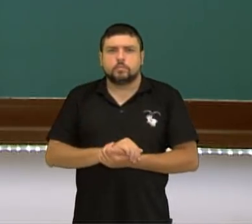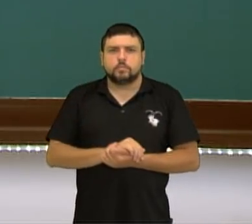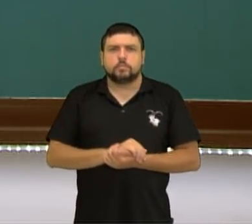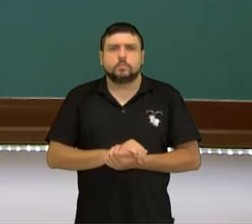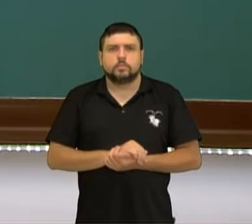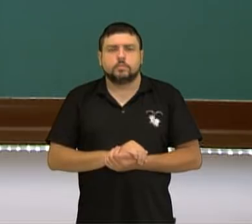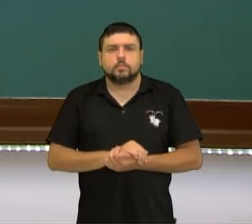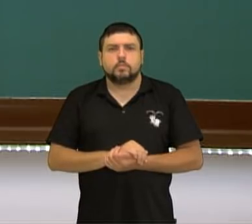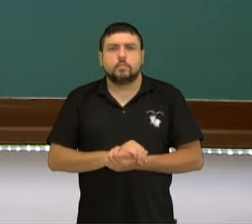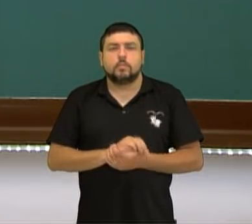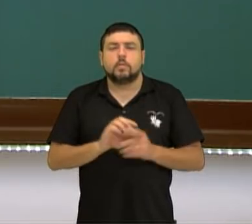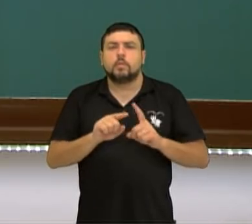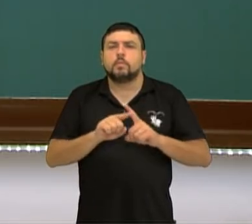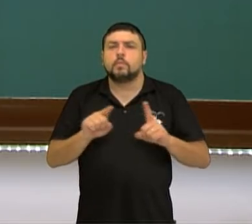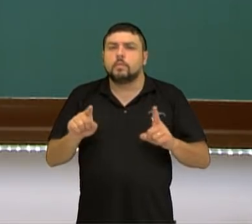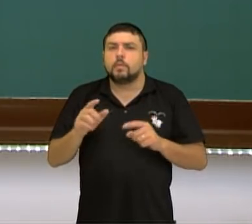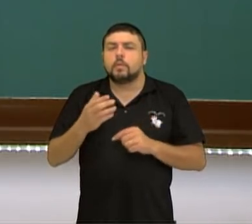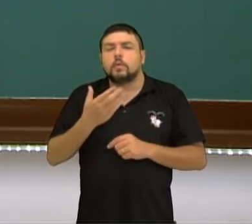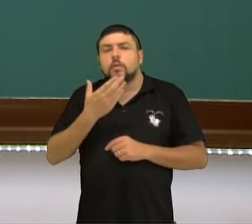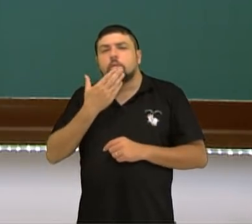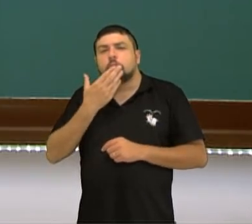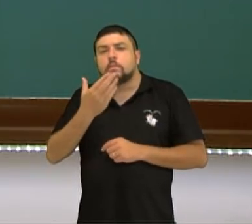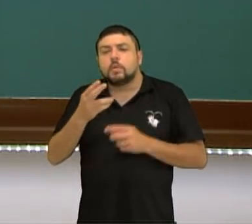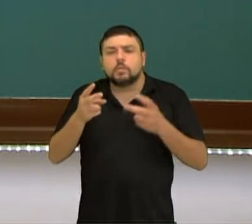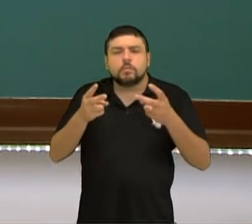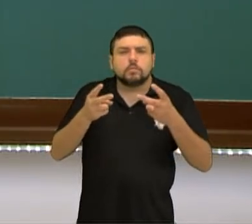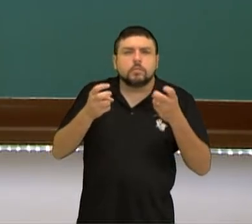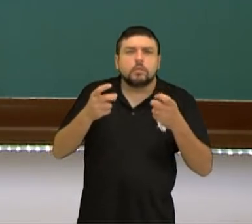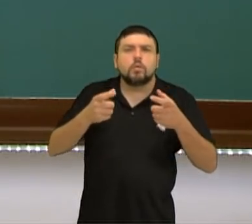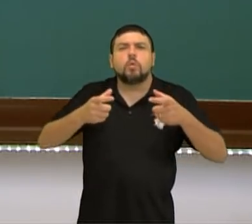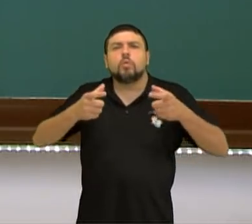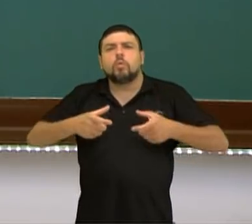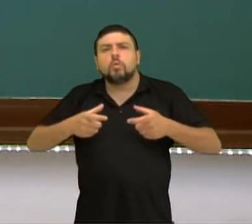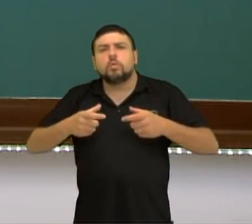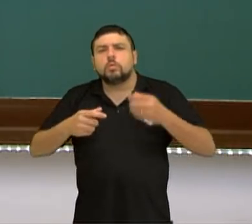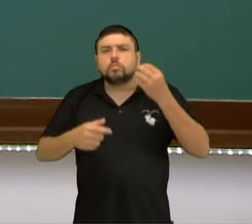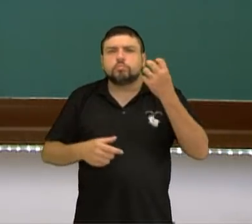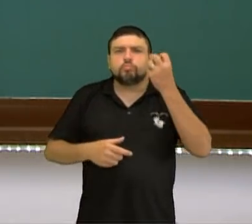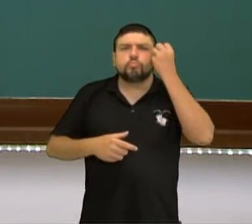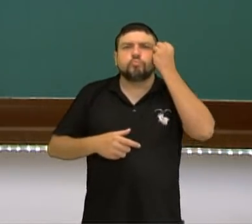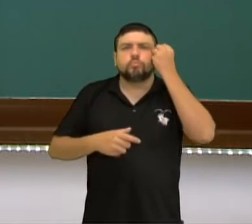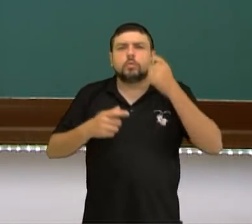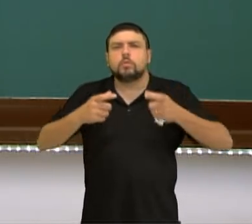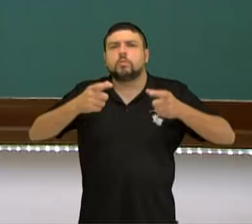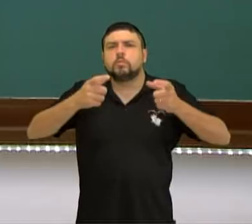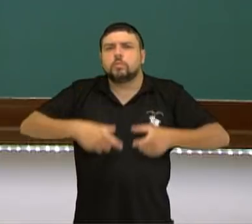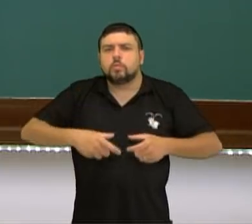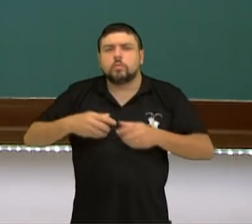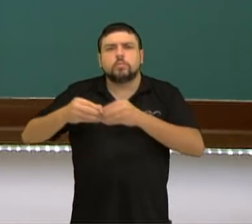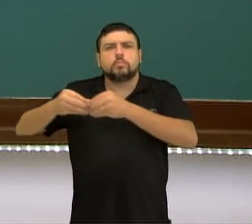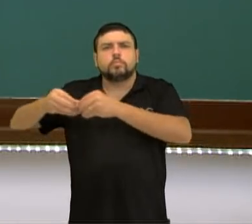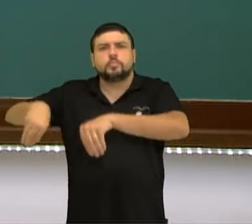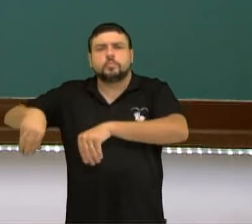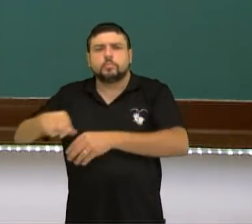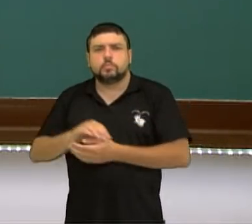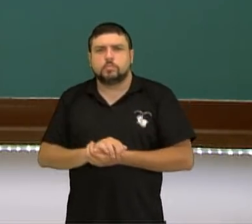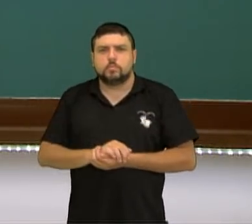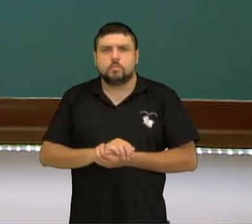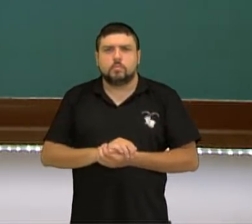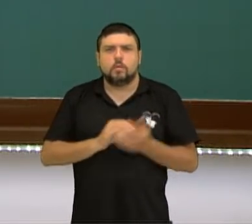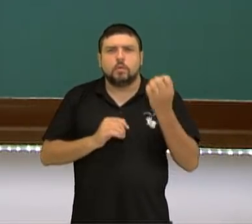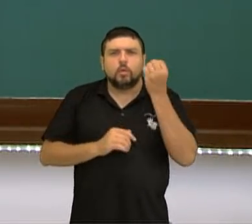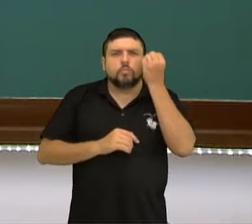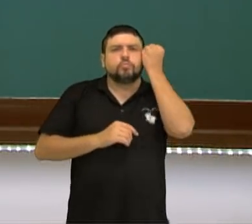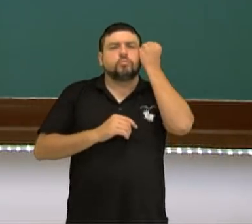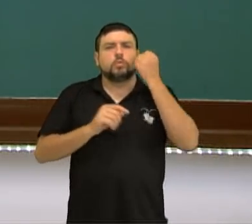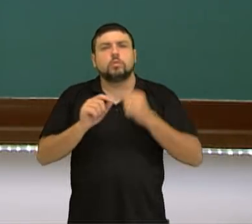Mas ele pede para eu identificar o prejuízo e o lucro. Então, como falamos anteriormente, o lucro representa a parte da subida